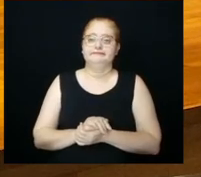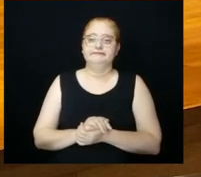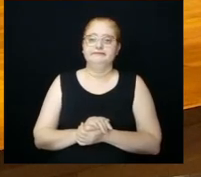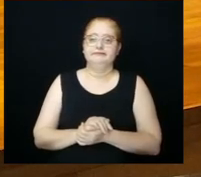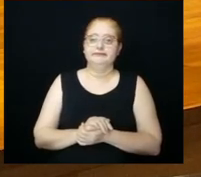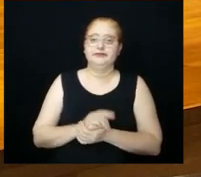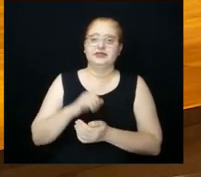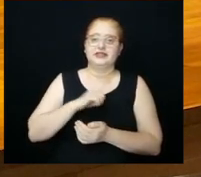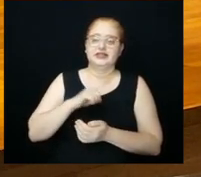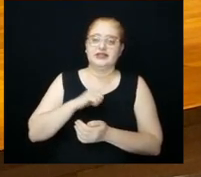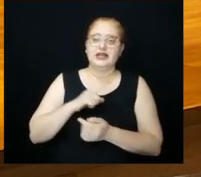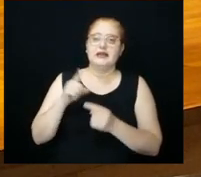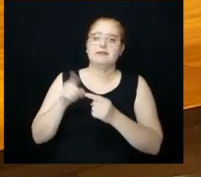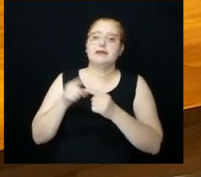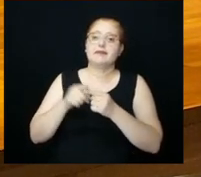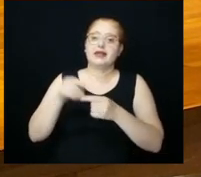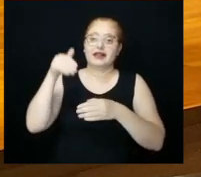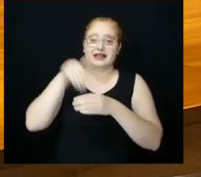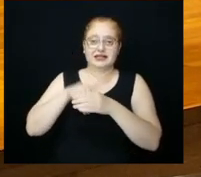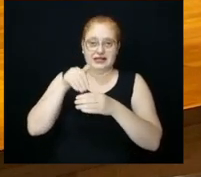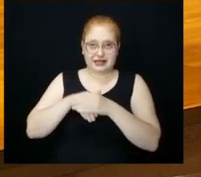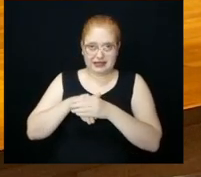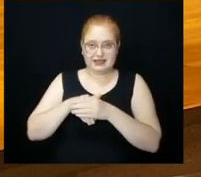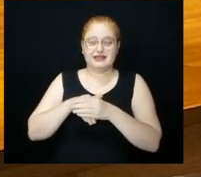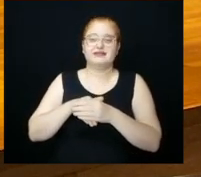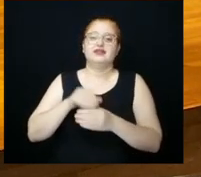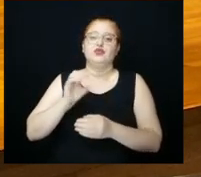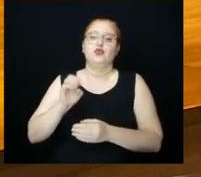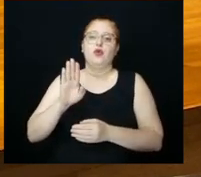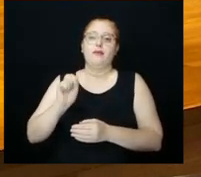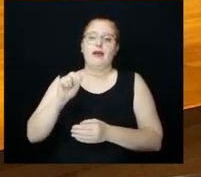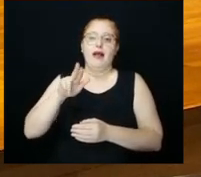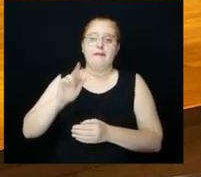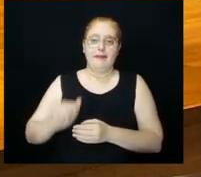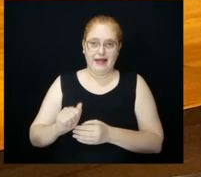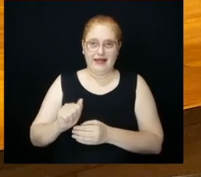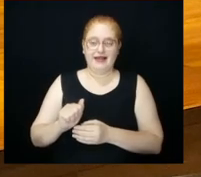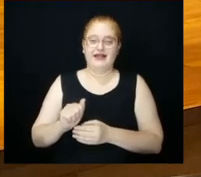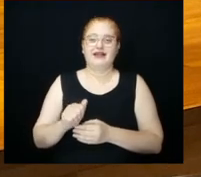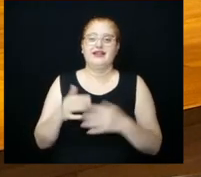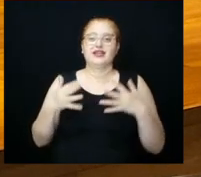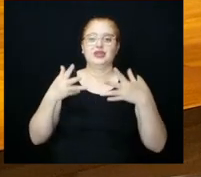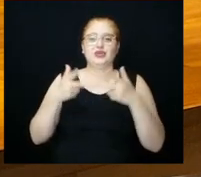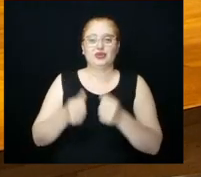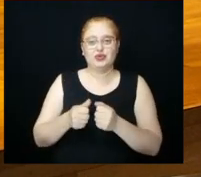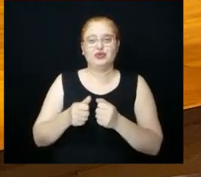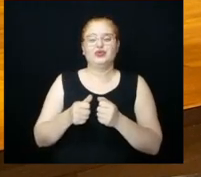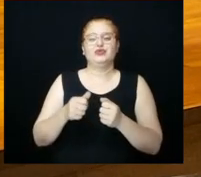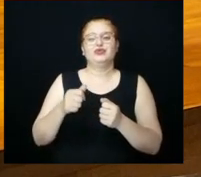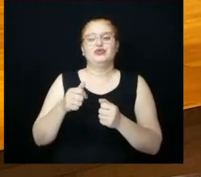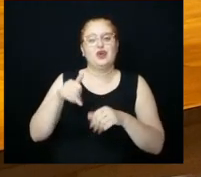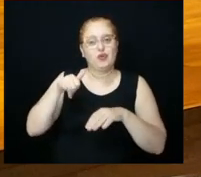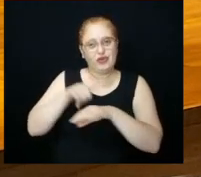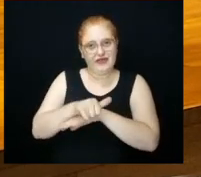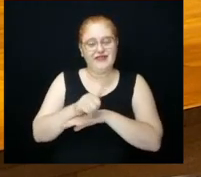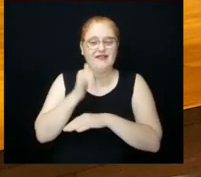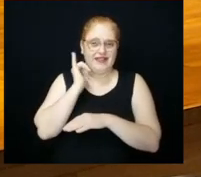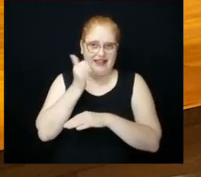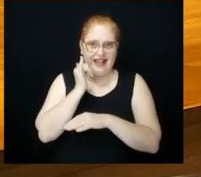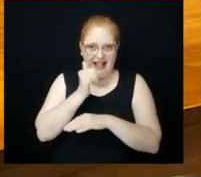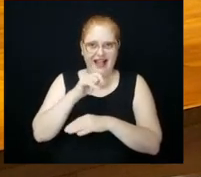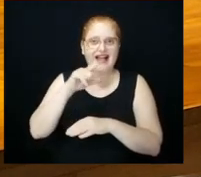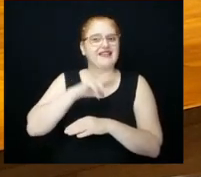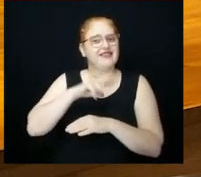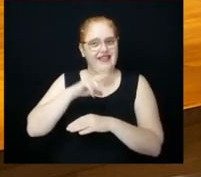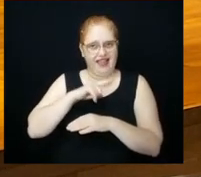a campanha da primeira eleição do Barack Obama, né? Tudo que eles passaram. Né? Então, ela vai narrar, vai ter um espelho